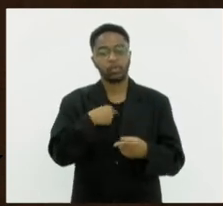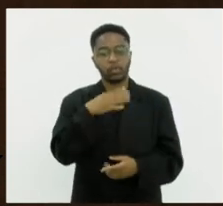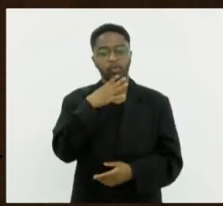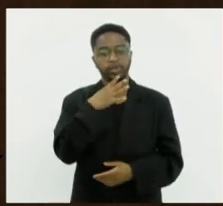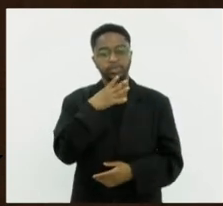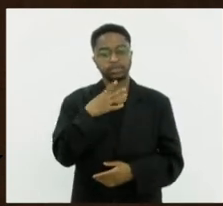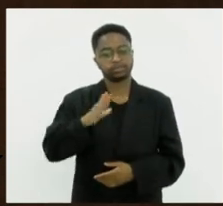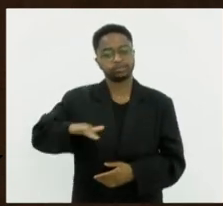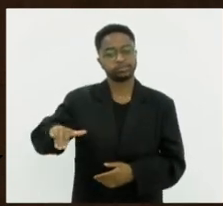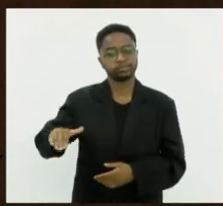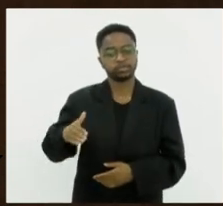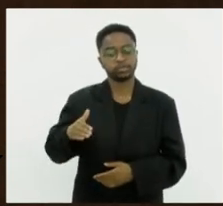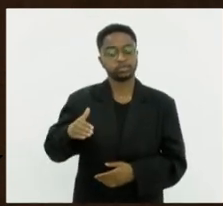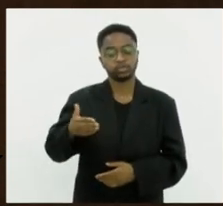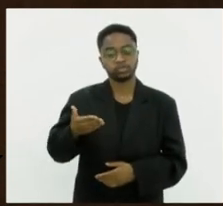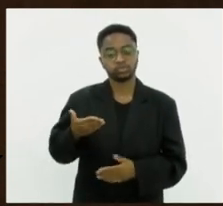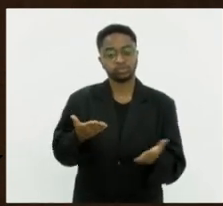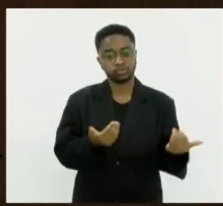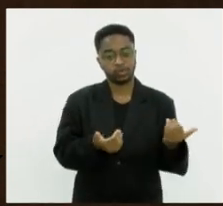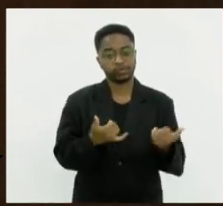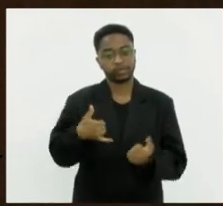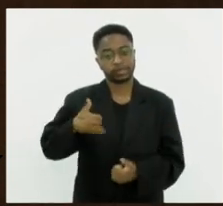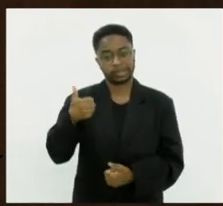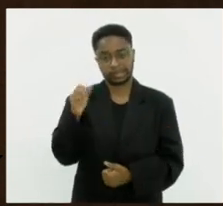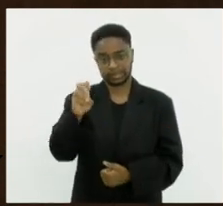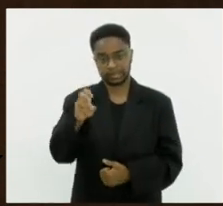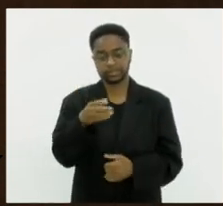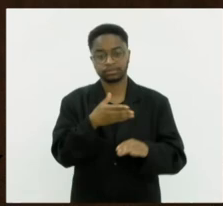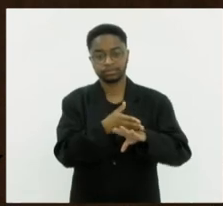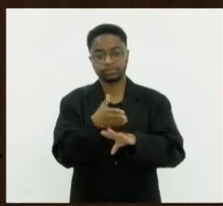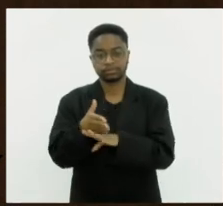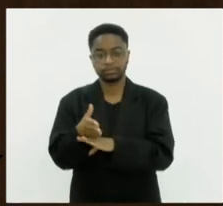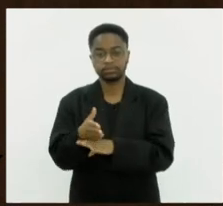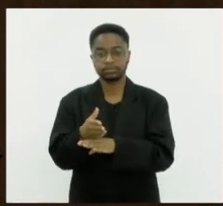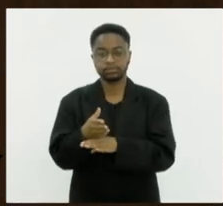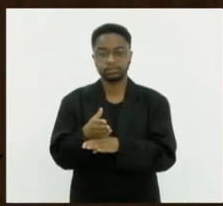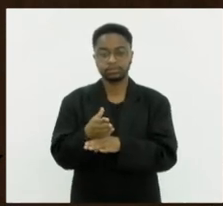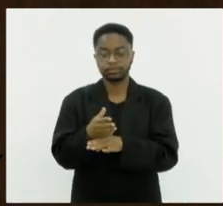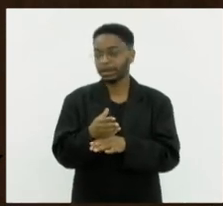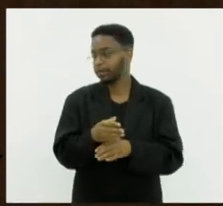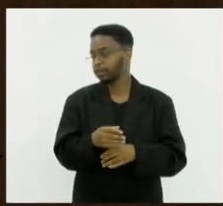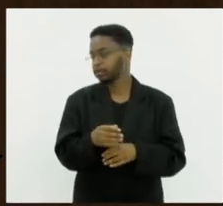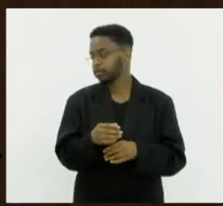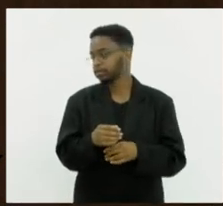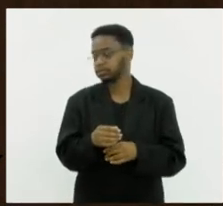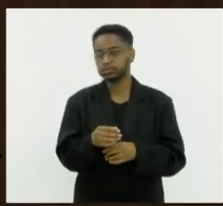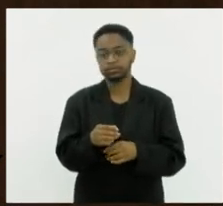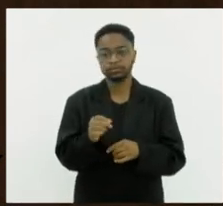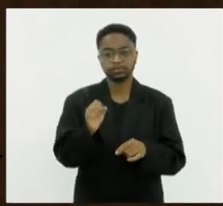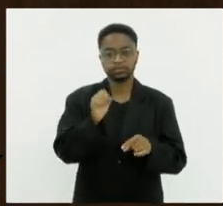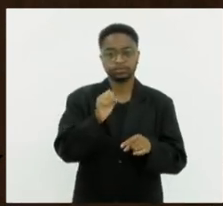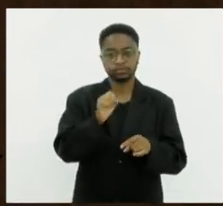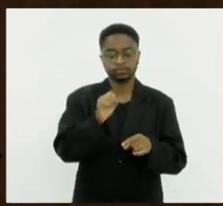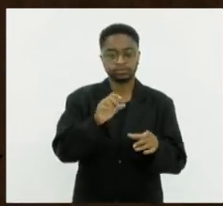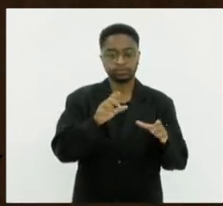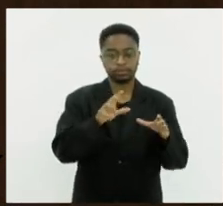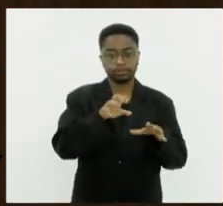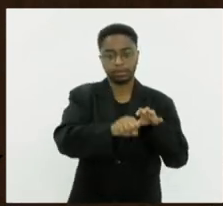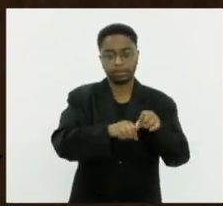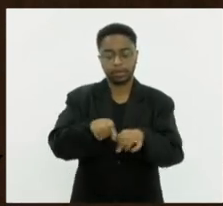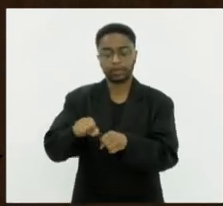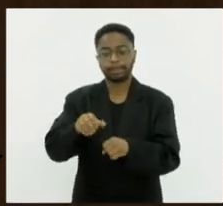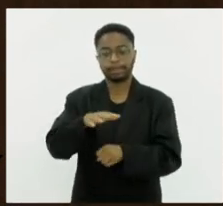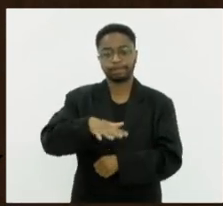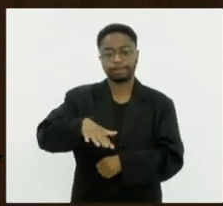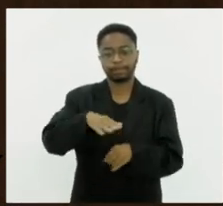novinha, com 15 anos, participando das ocupações de terra e vendo aqui, presidindo um poder aqui